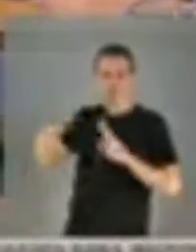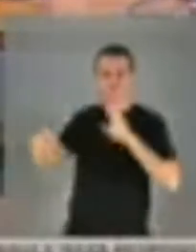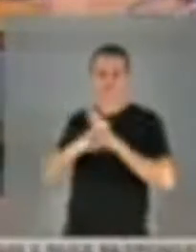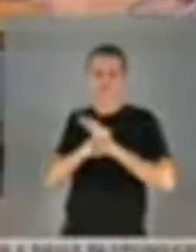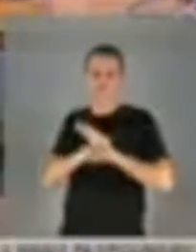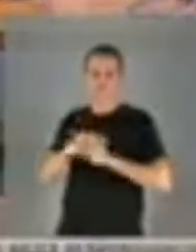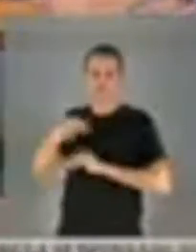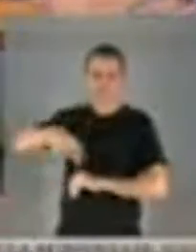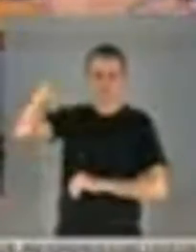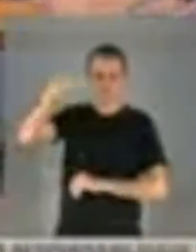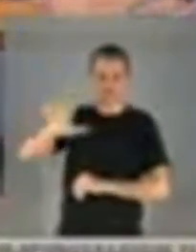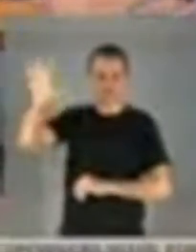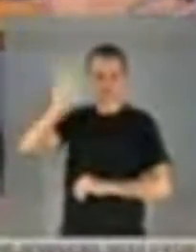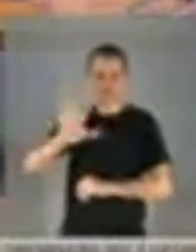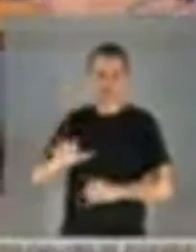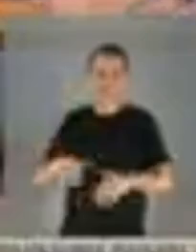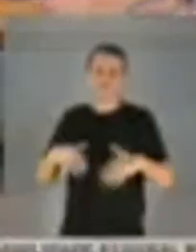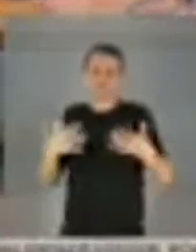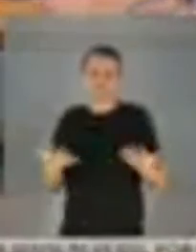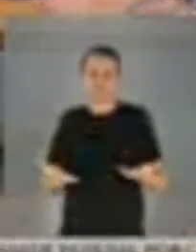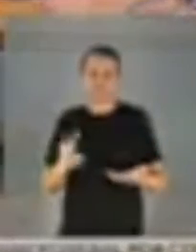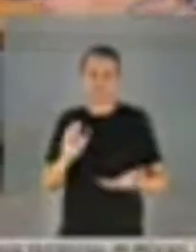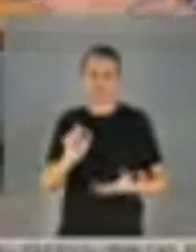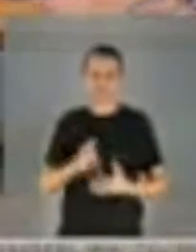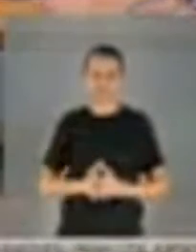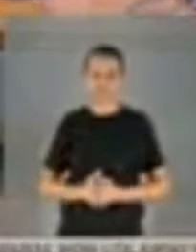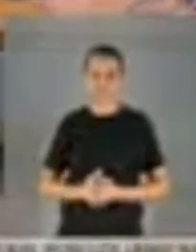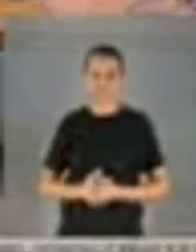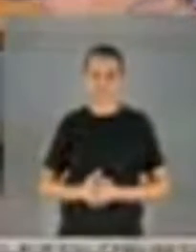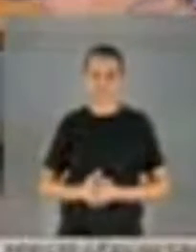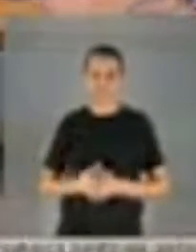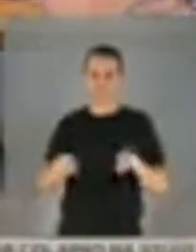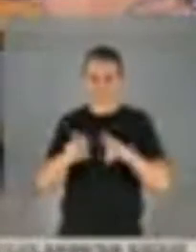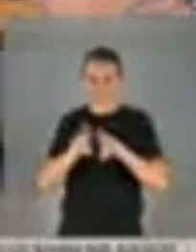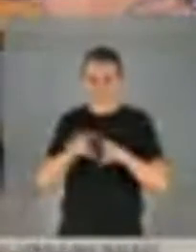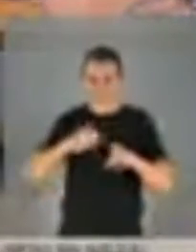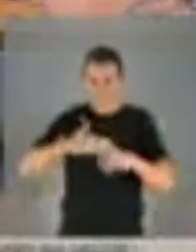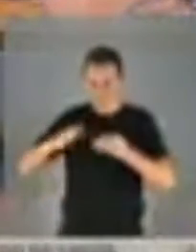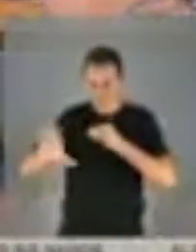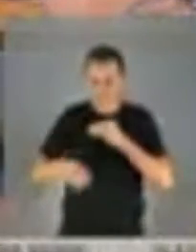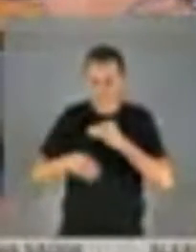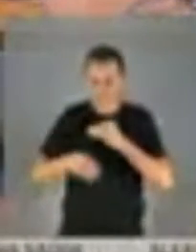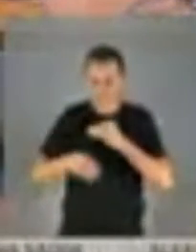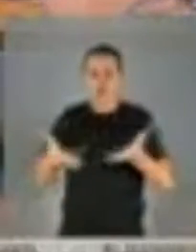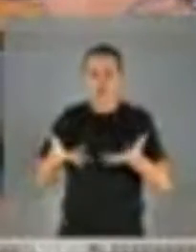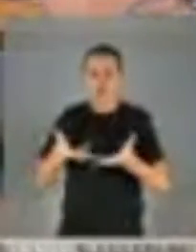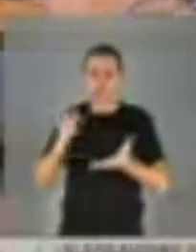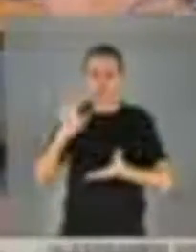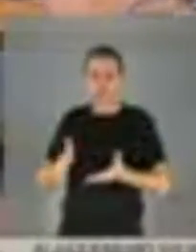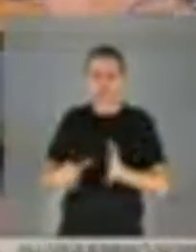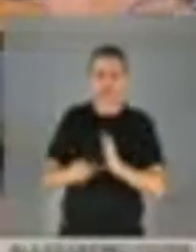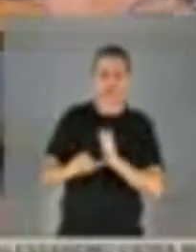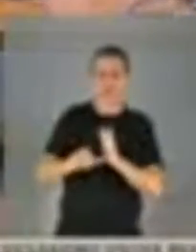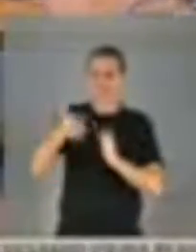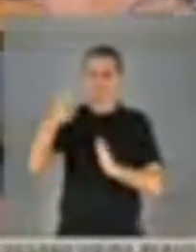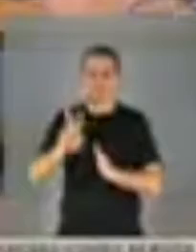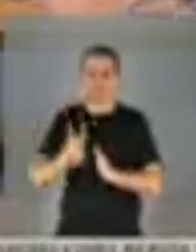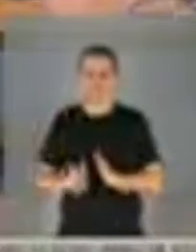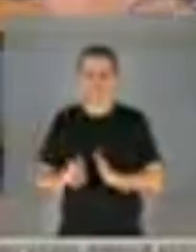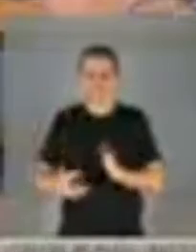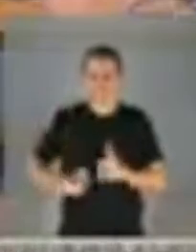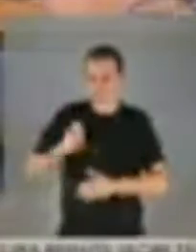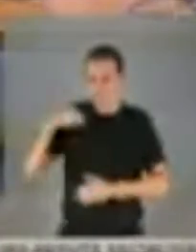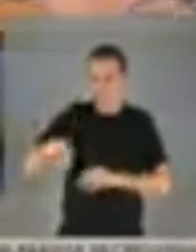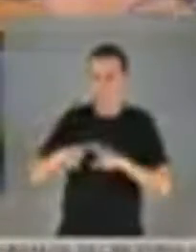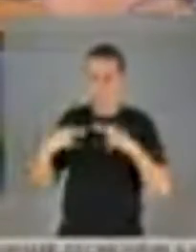Nordeste. Então, inclusive no meu pedido, que hoje está sendo visto pela primeira vez nessa comissão, depois